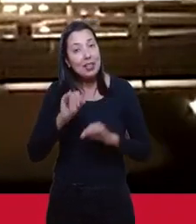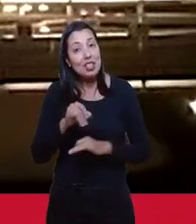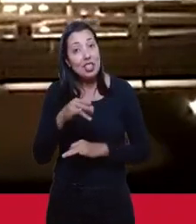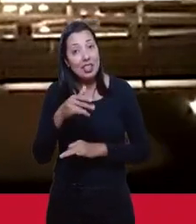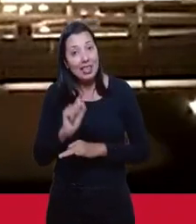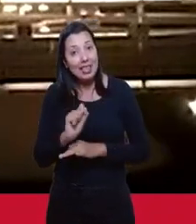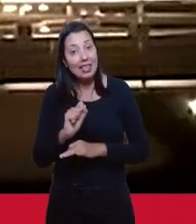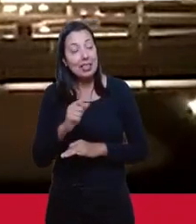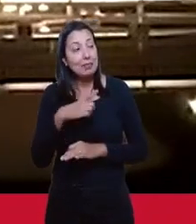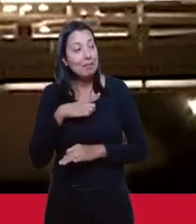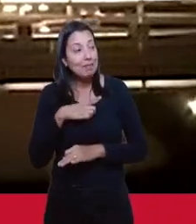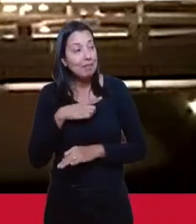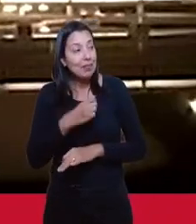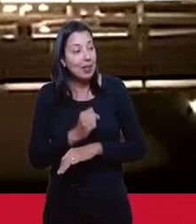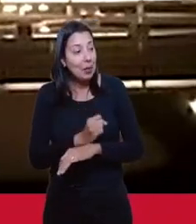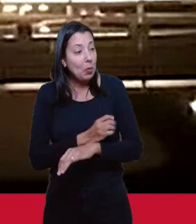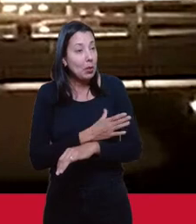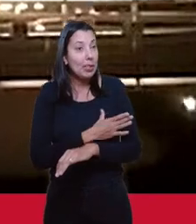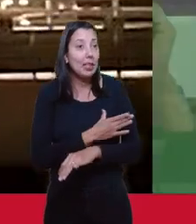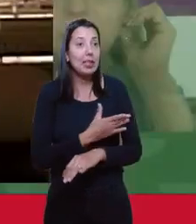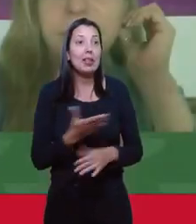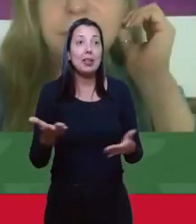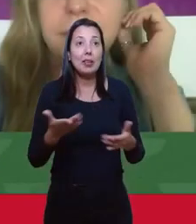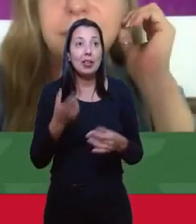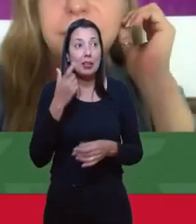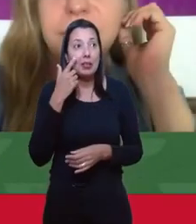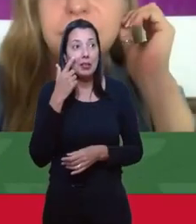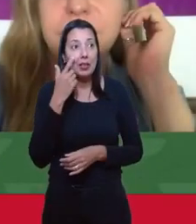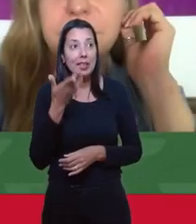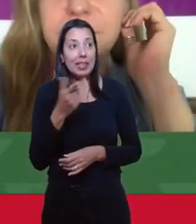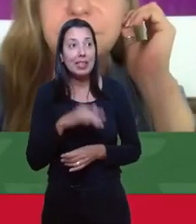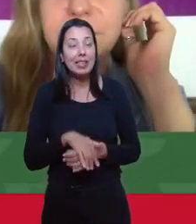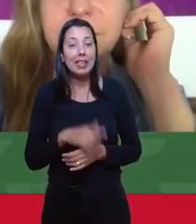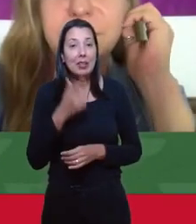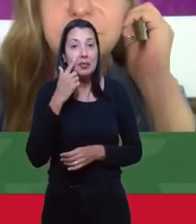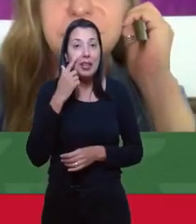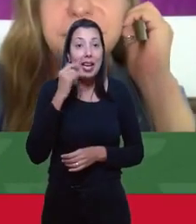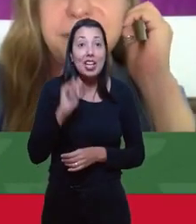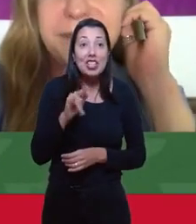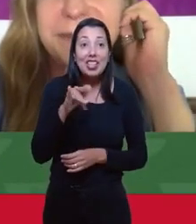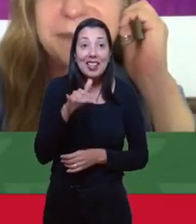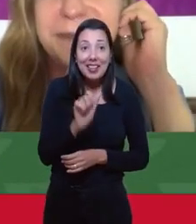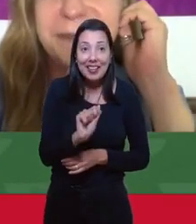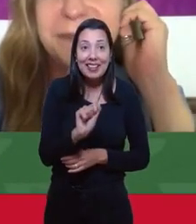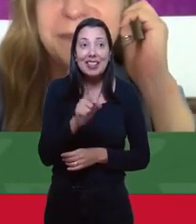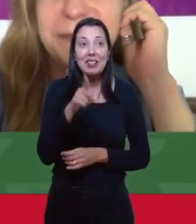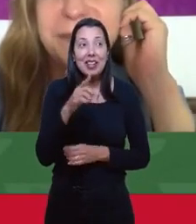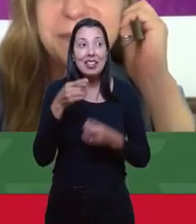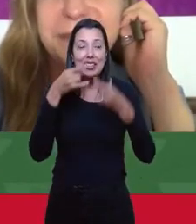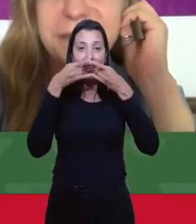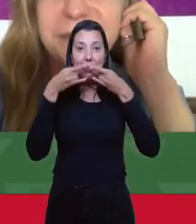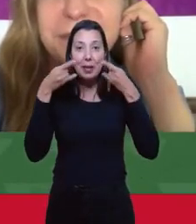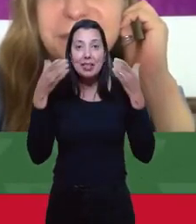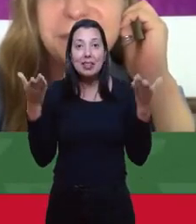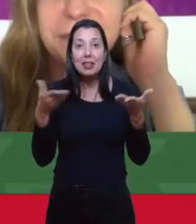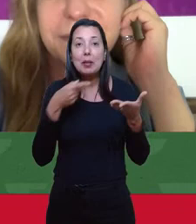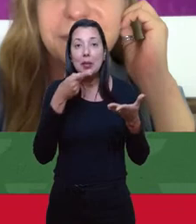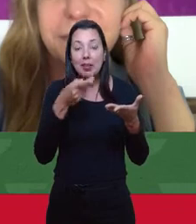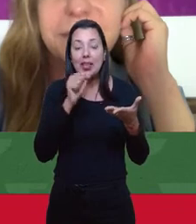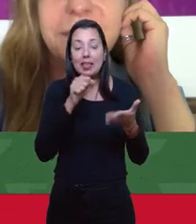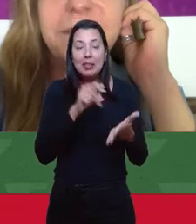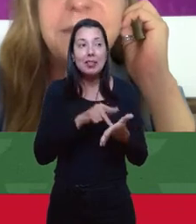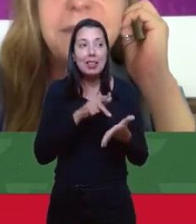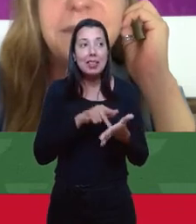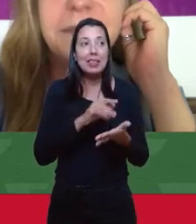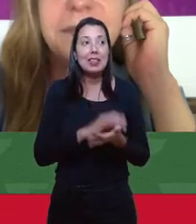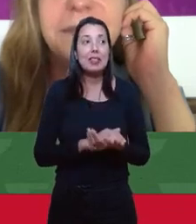deve estar muito emocionada. Podemos voltar agora para ver a carinha da Janaína. Eu quero ver a carinha da Janaína, que vai tirar a máscara agora para falar, e tenho